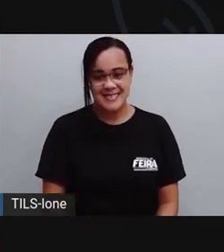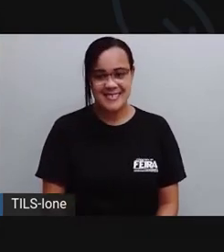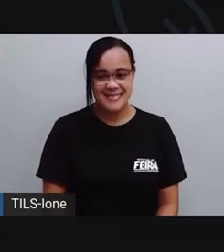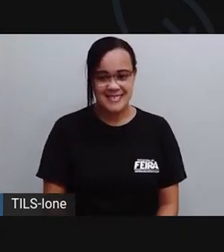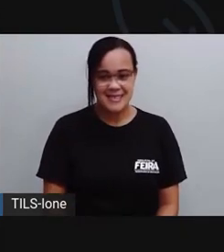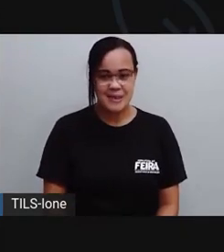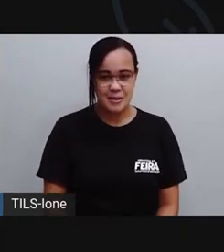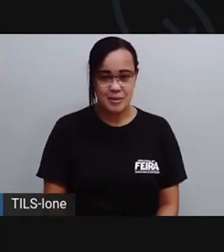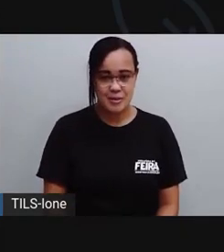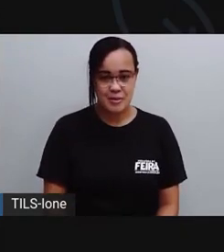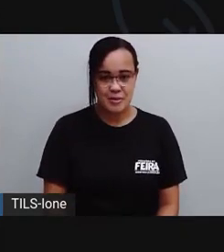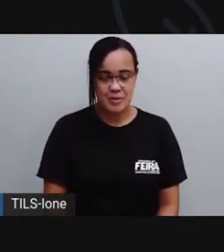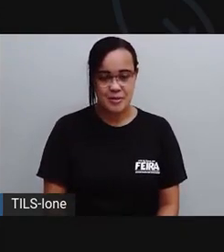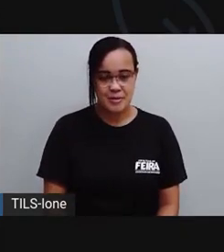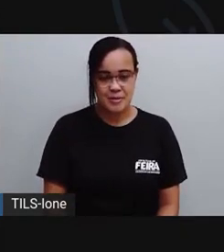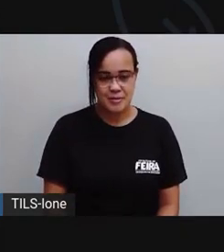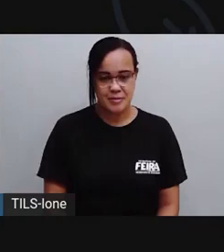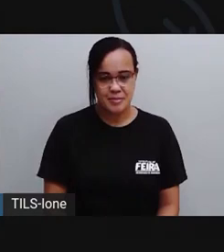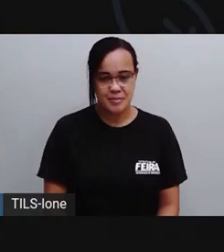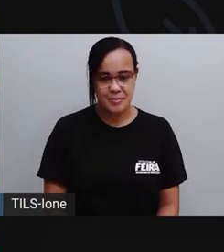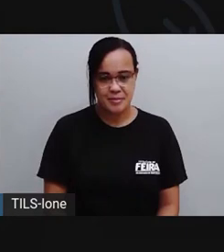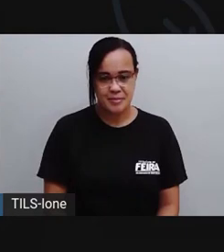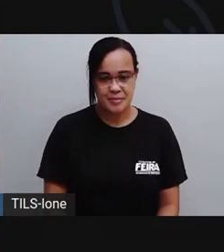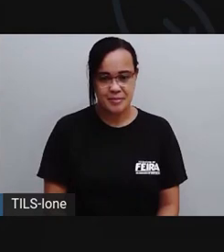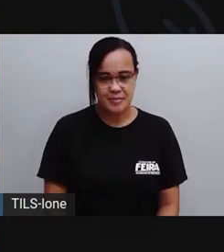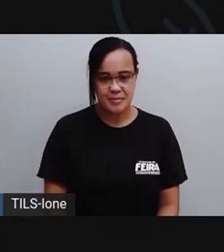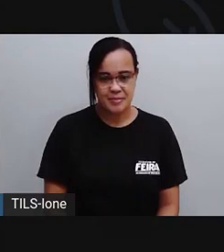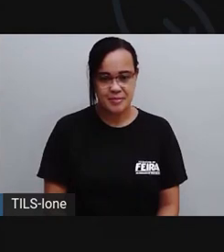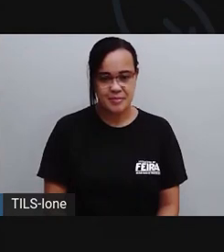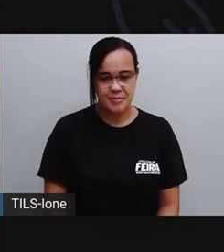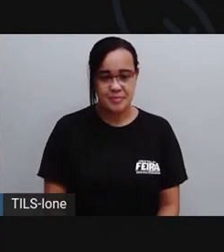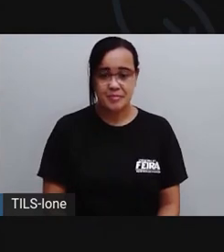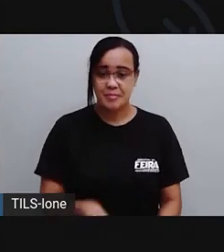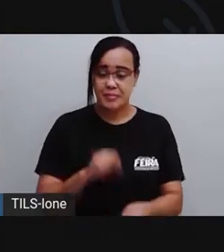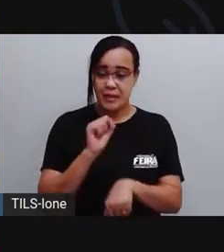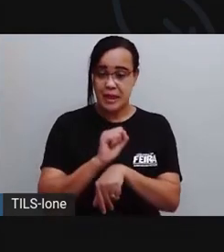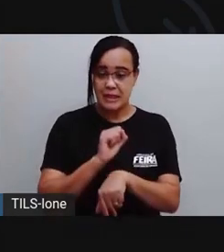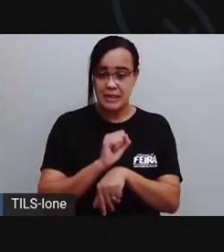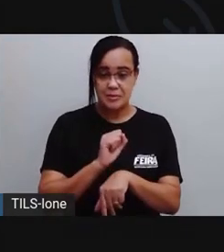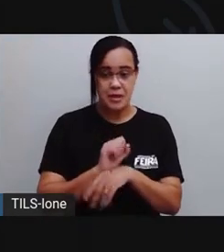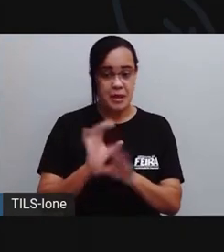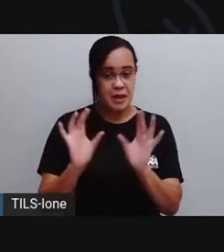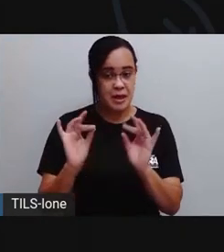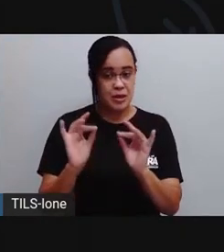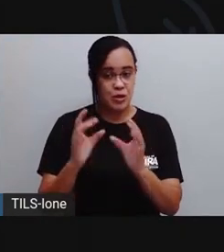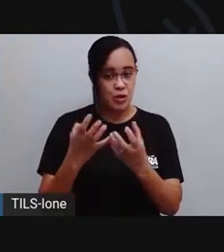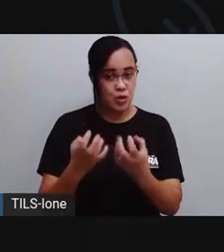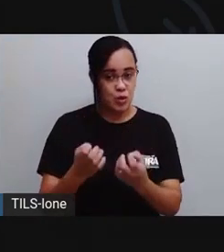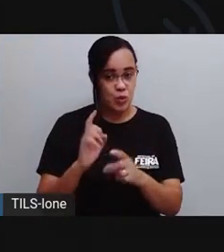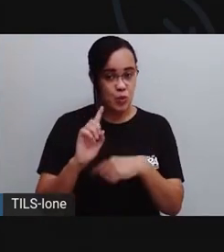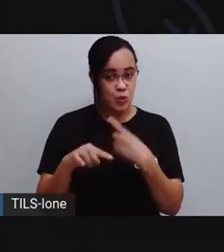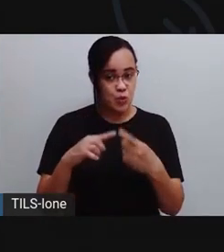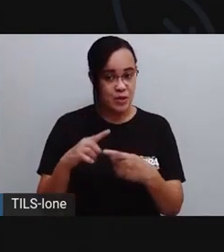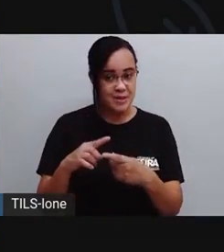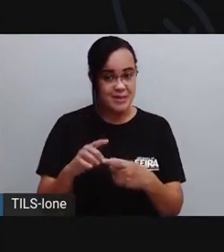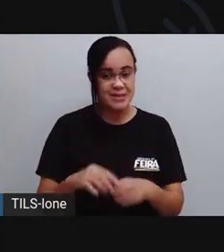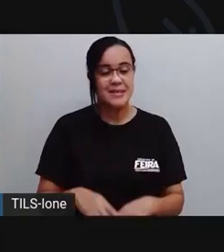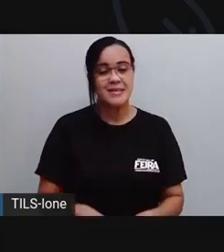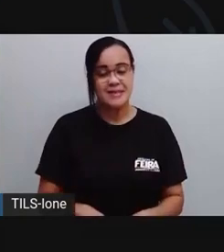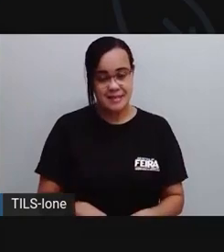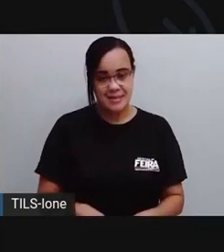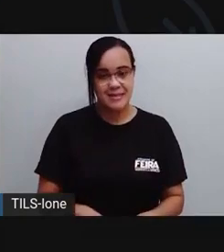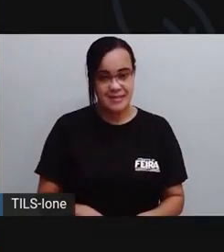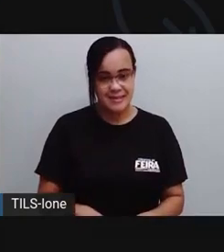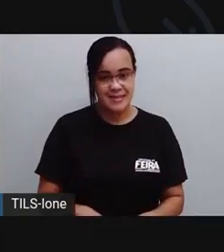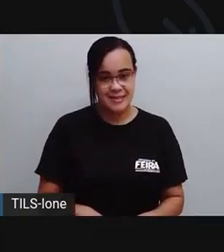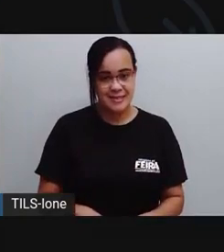Vou mexer muito que tá mole ainda a cola, né? Tem que esperar dar o tempo da cola secando. Aí eu vou fazer aqui o lacinho, ó, que a produção deu